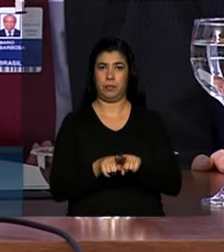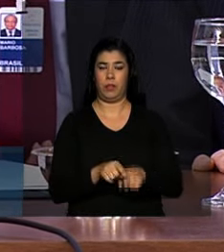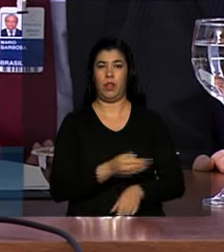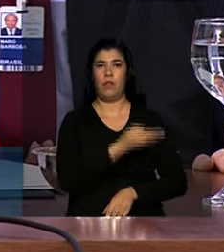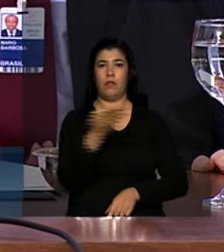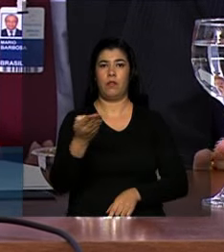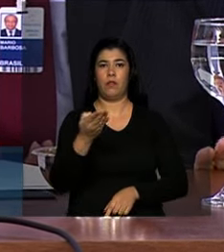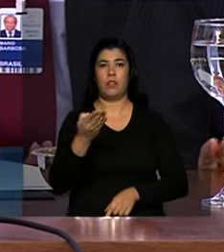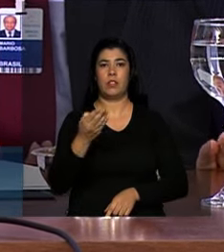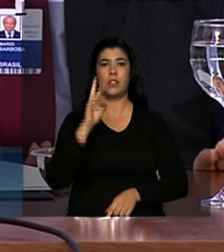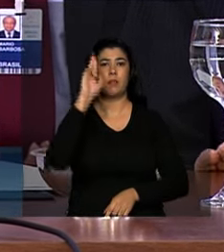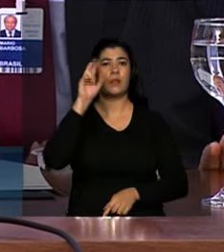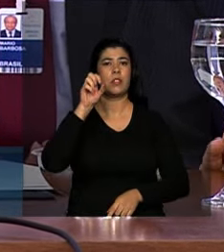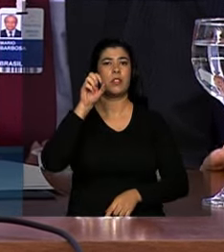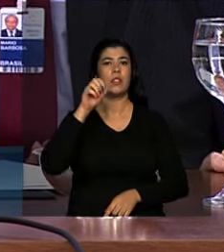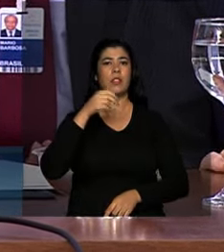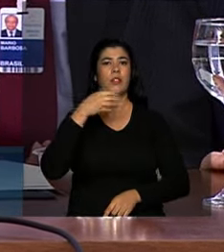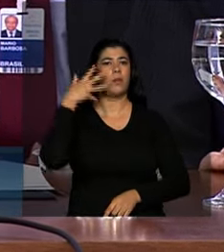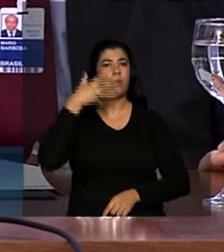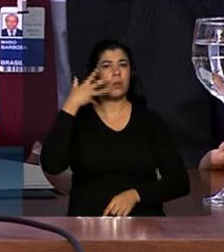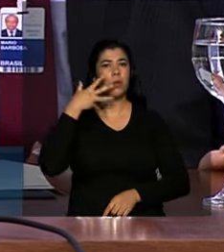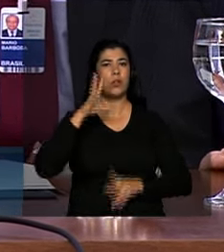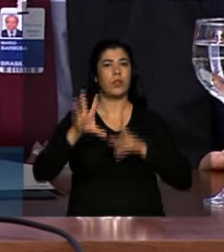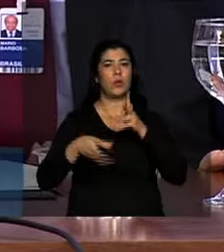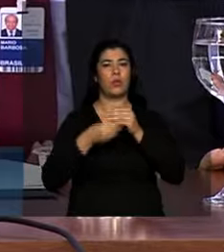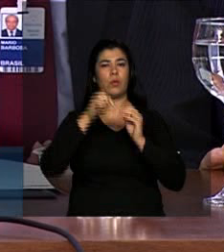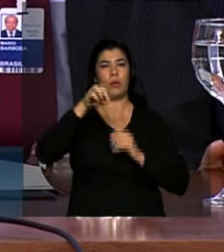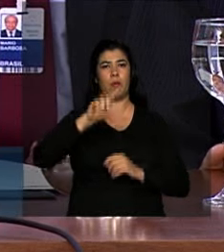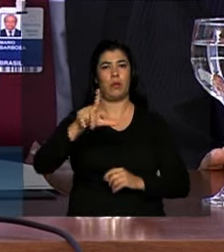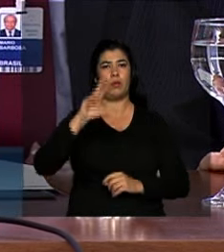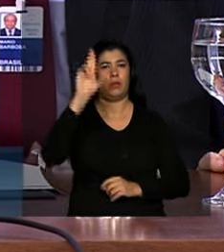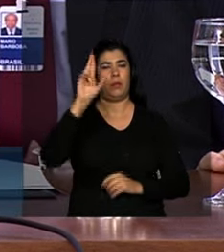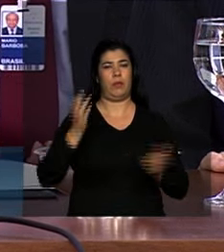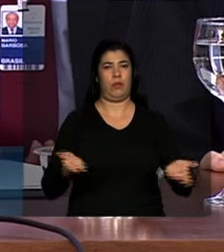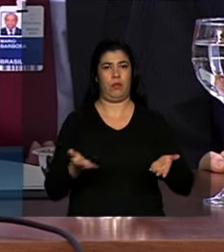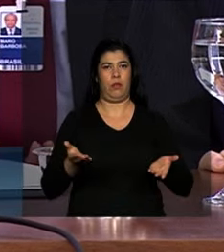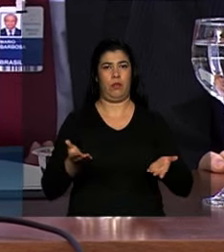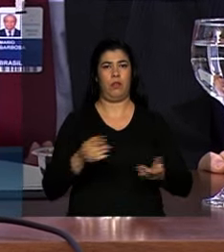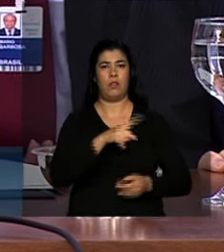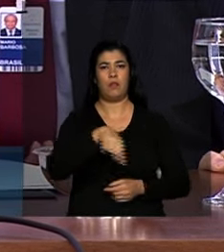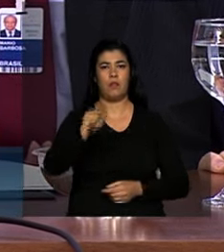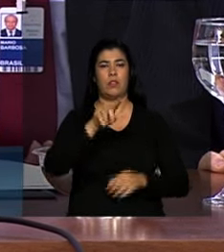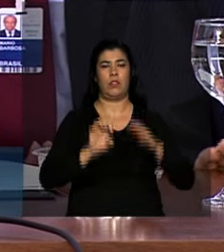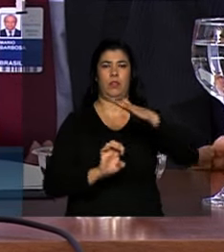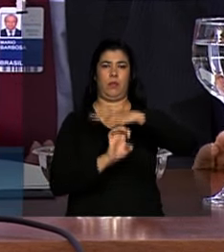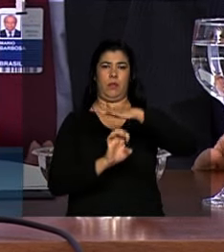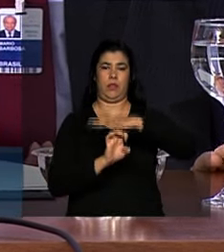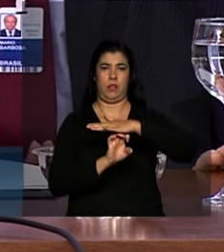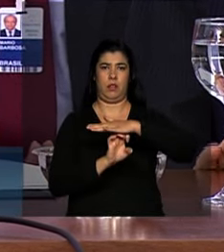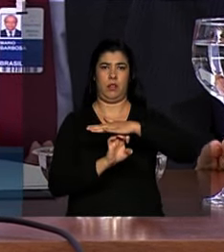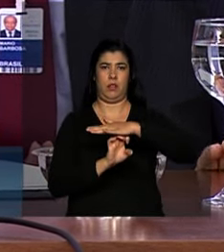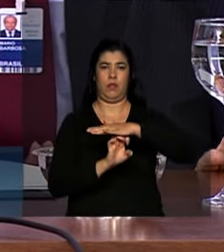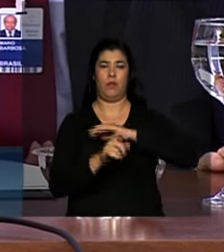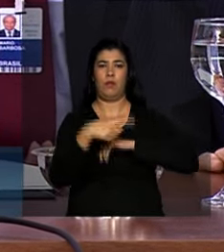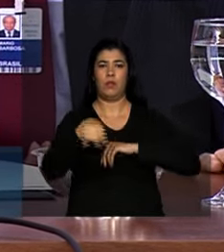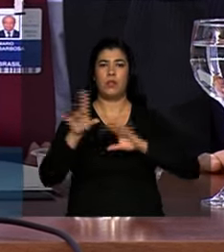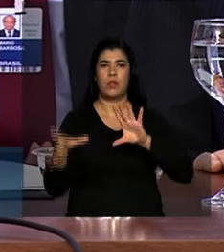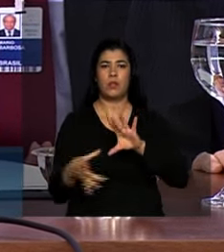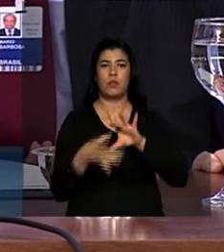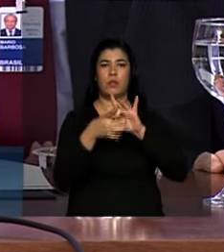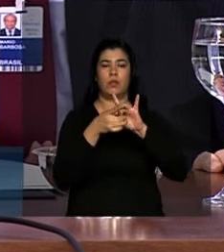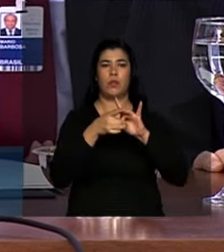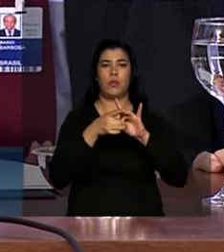aos parlamentares do Mercosul aqui representados, aos empresários, aos integrantes